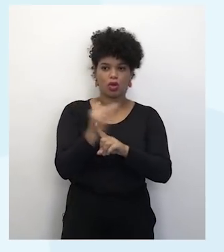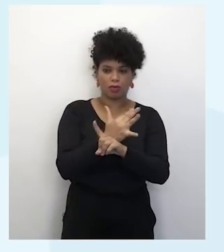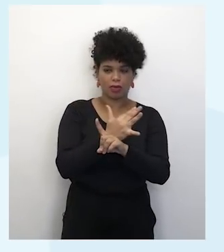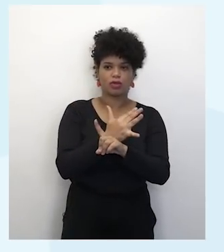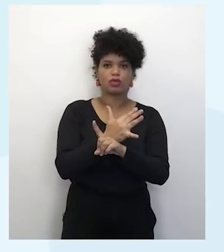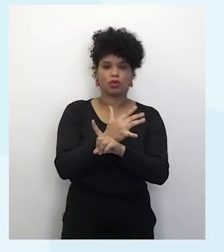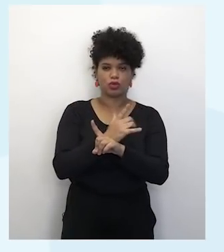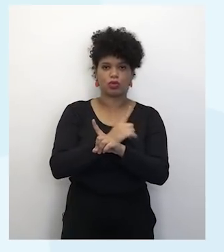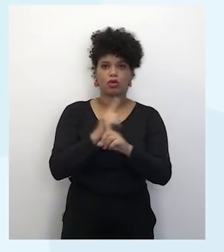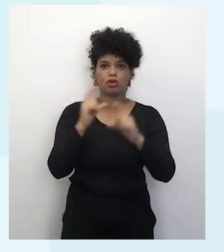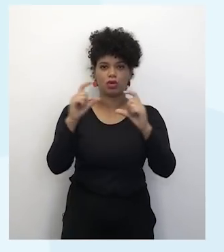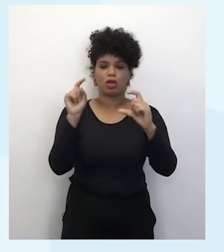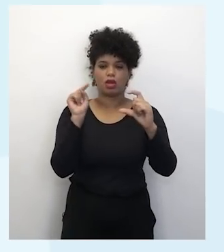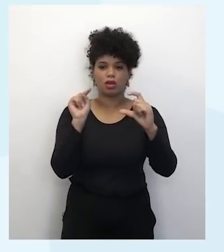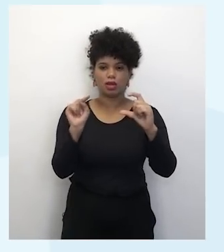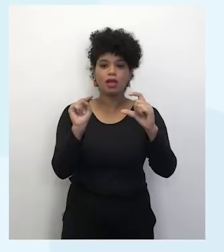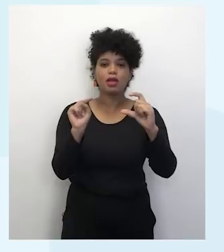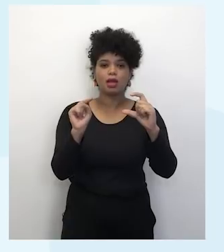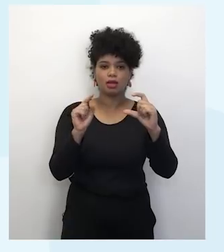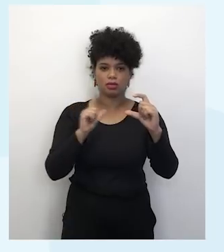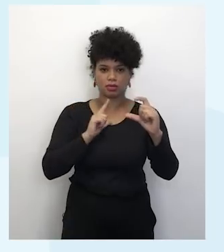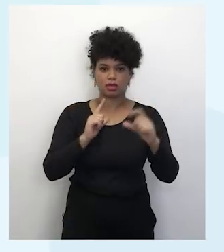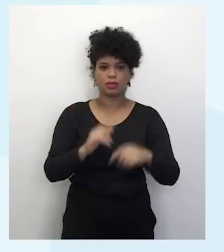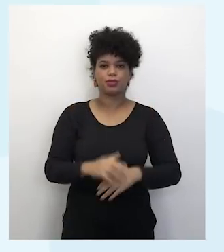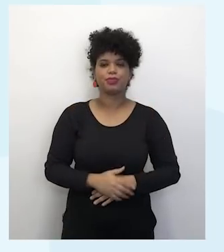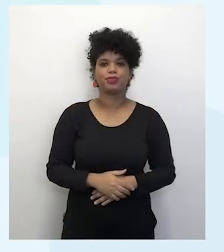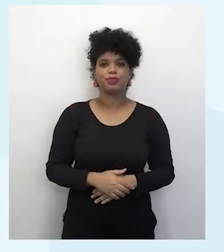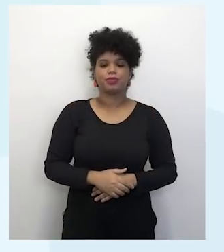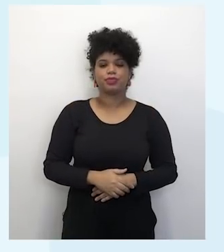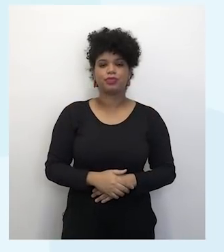vai clicar novamente.